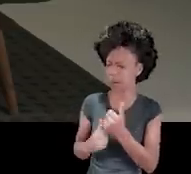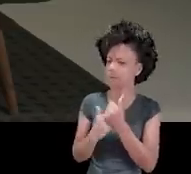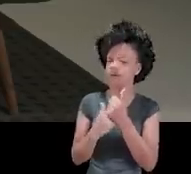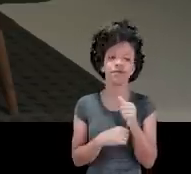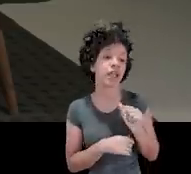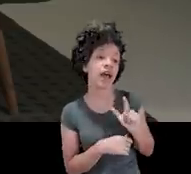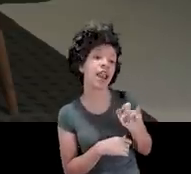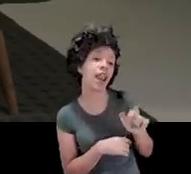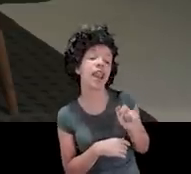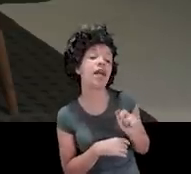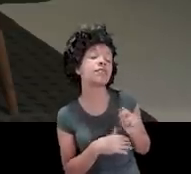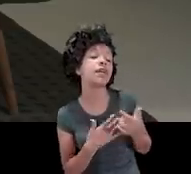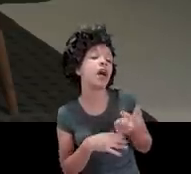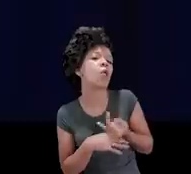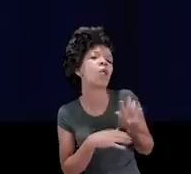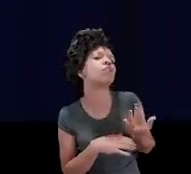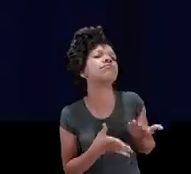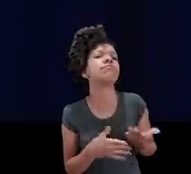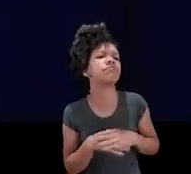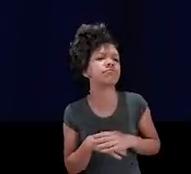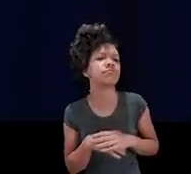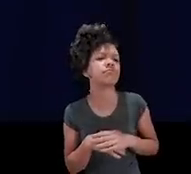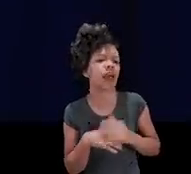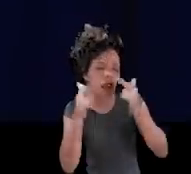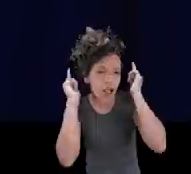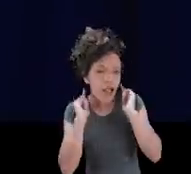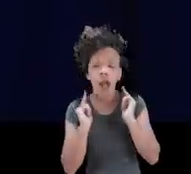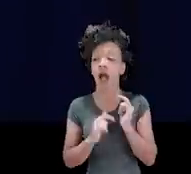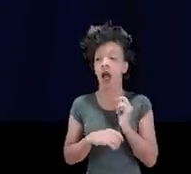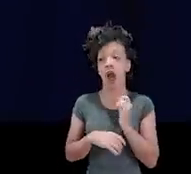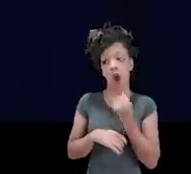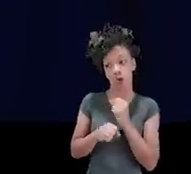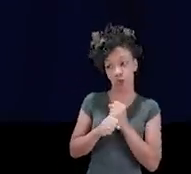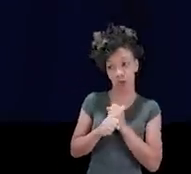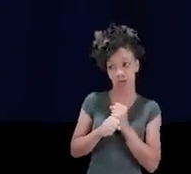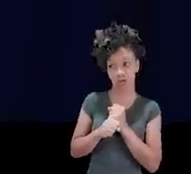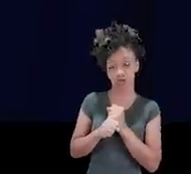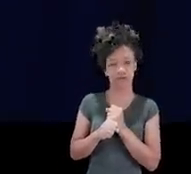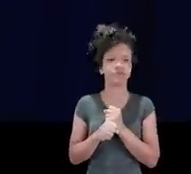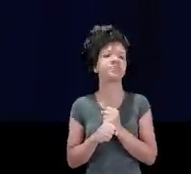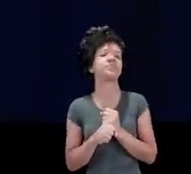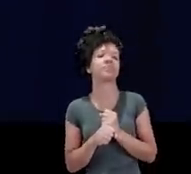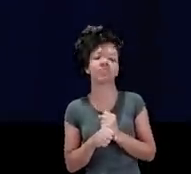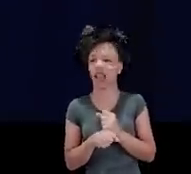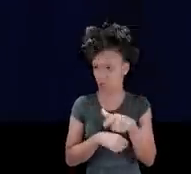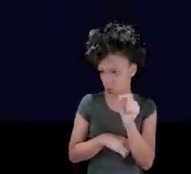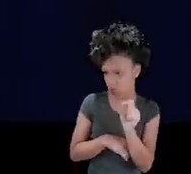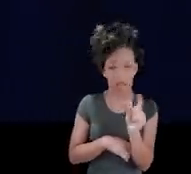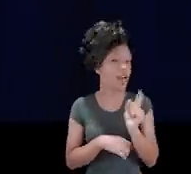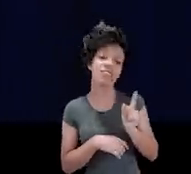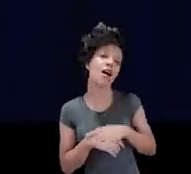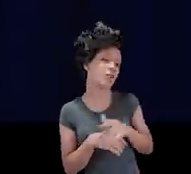tá há quanto tempo careca? 8 anos careca. Aí já sinto que não é uma escolha. Não. Isso. Escolheram por